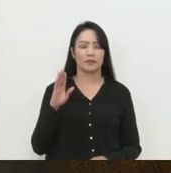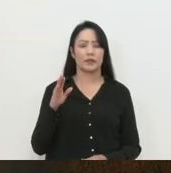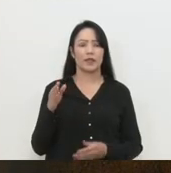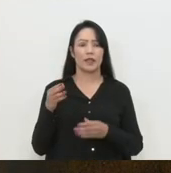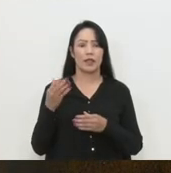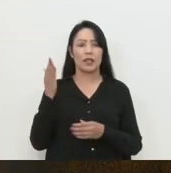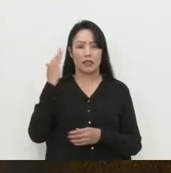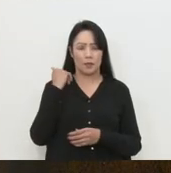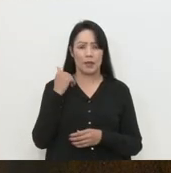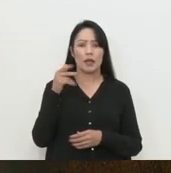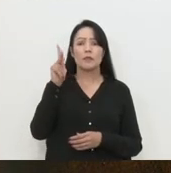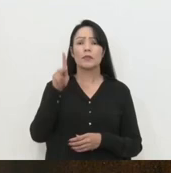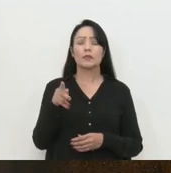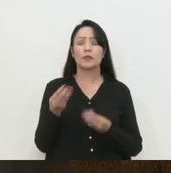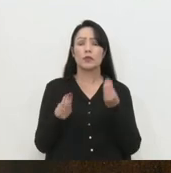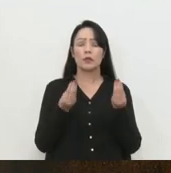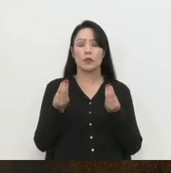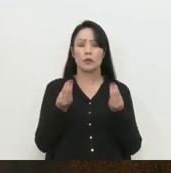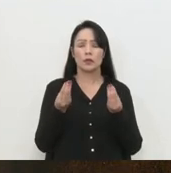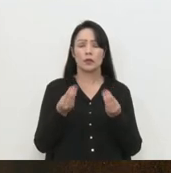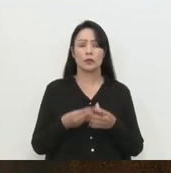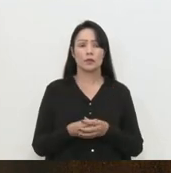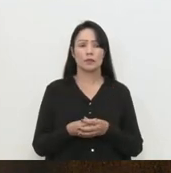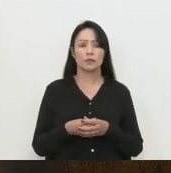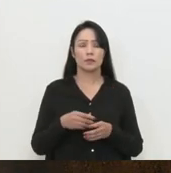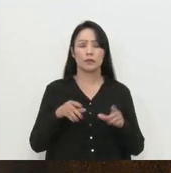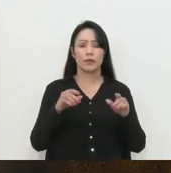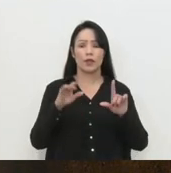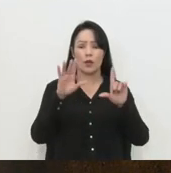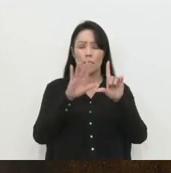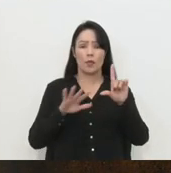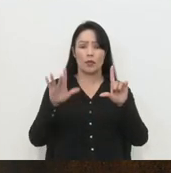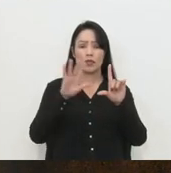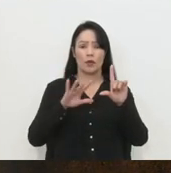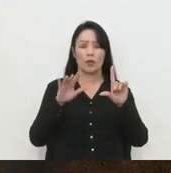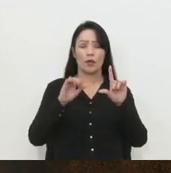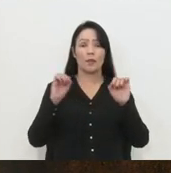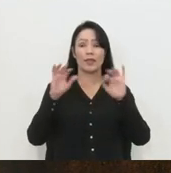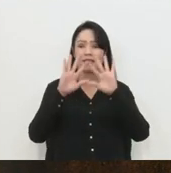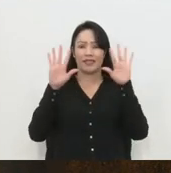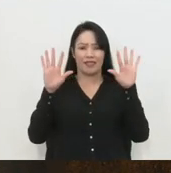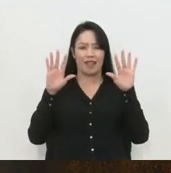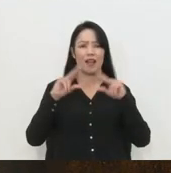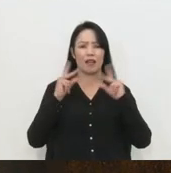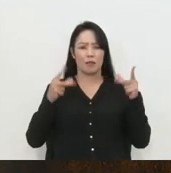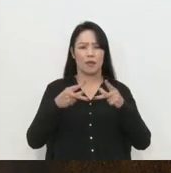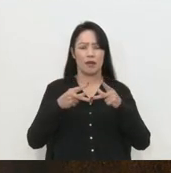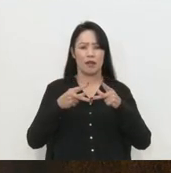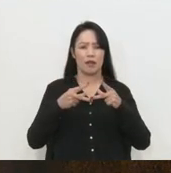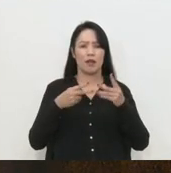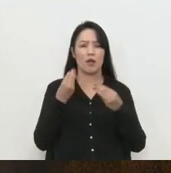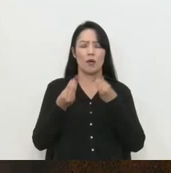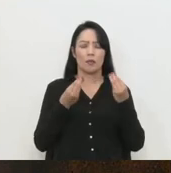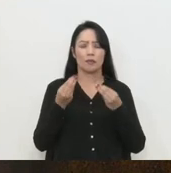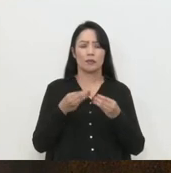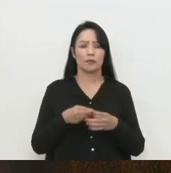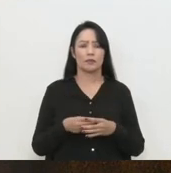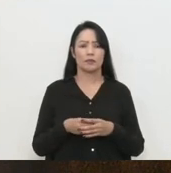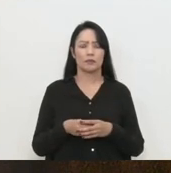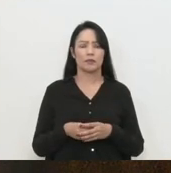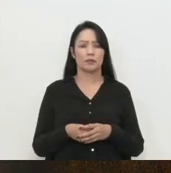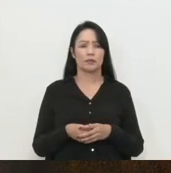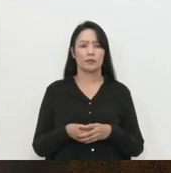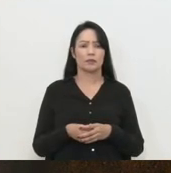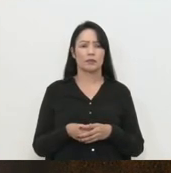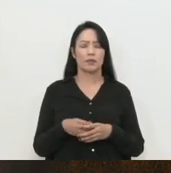dessa presidência como que se encontra o portal Transparência da Câmara né pelo que eu